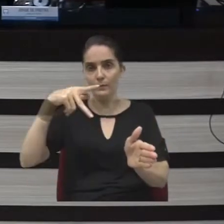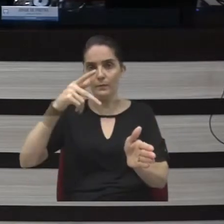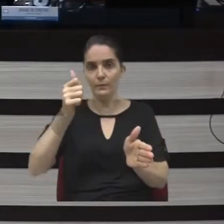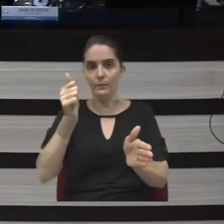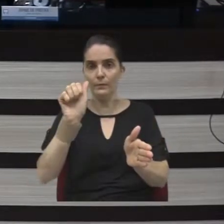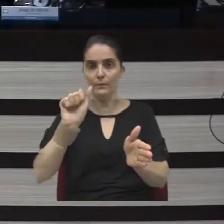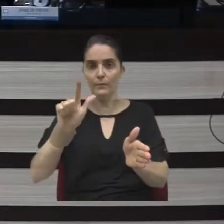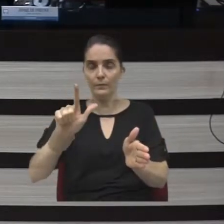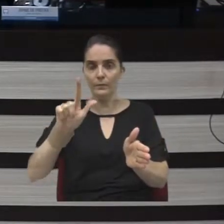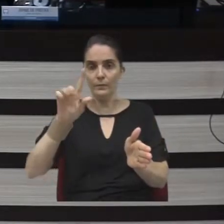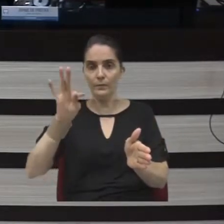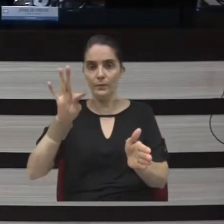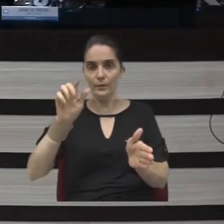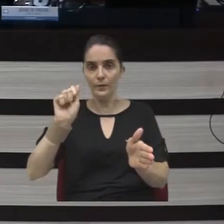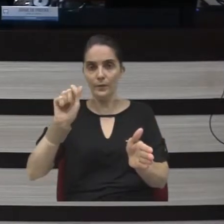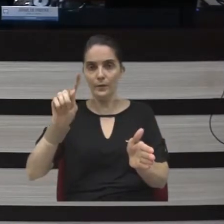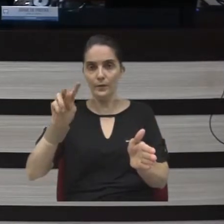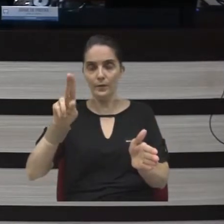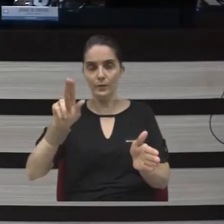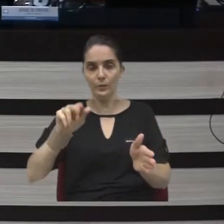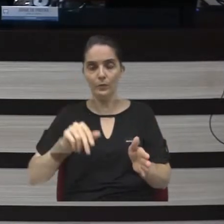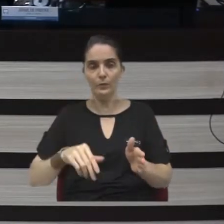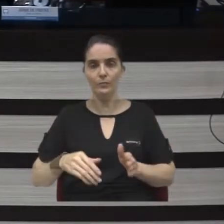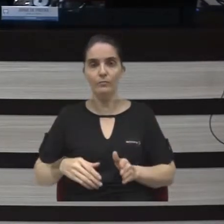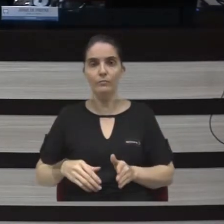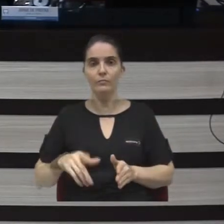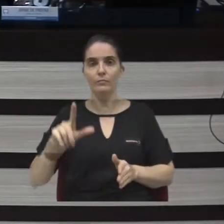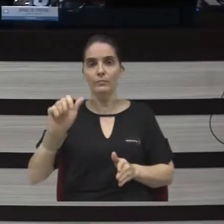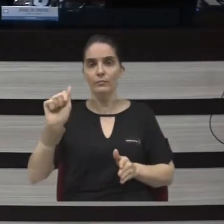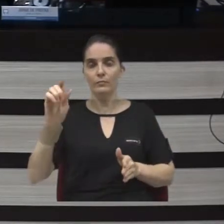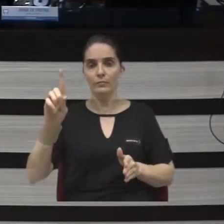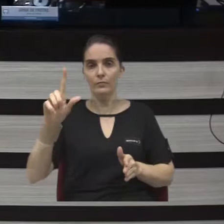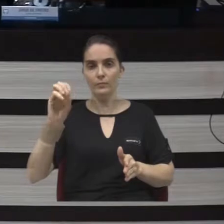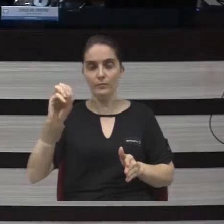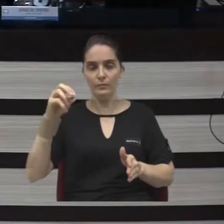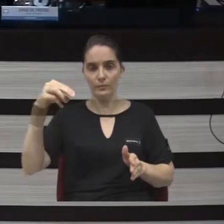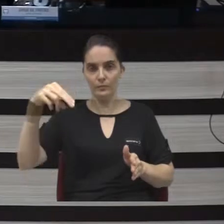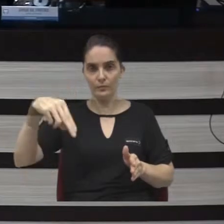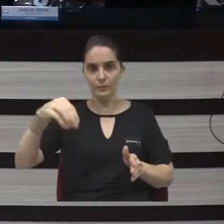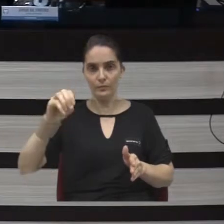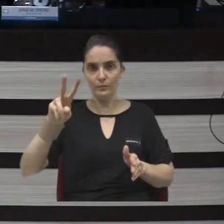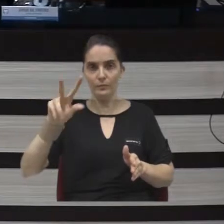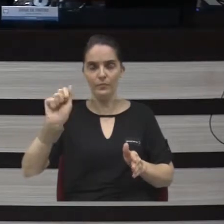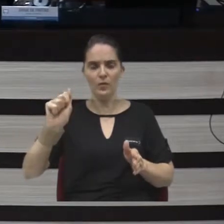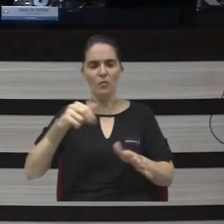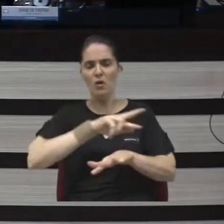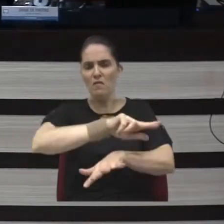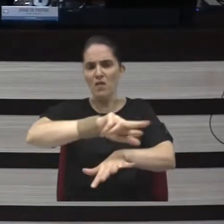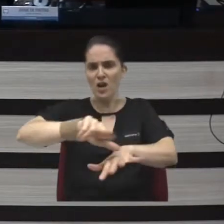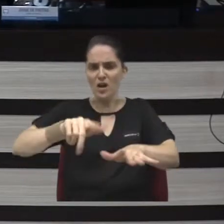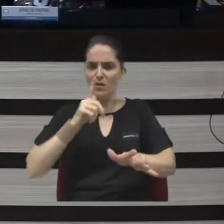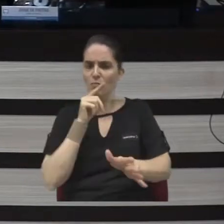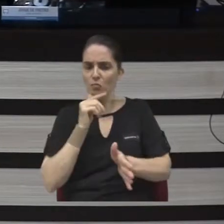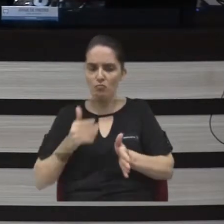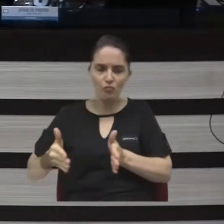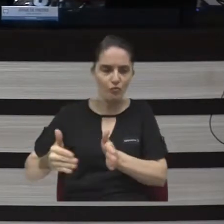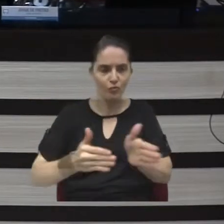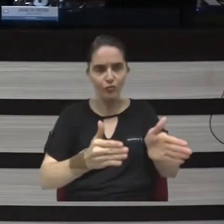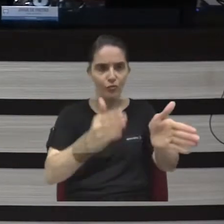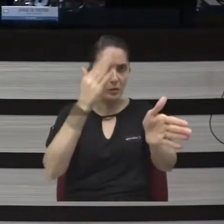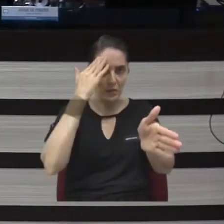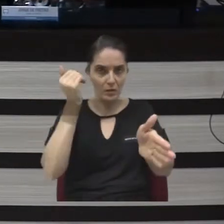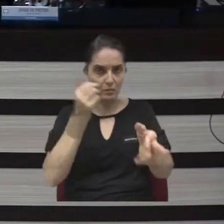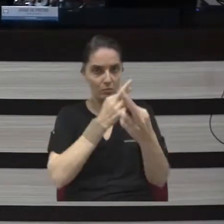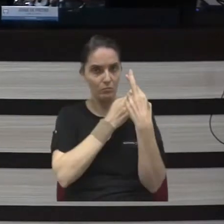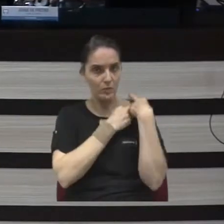da Lagoa Nova, Ribeirão do Bernardino e Córrego da Corredeira. Autoria, vereador Helder do